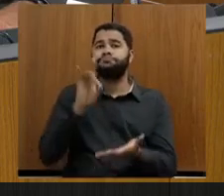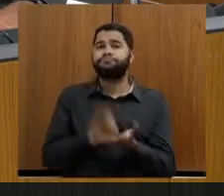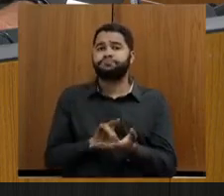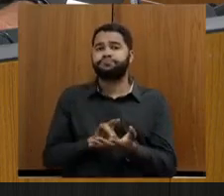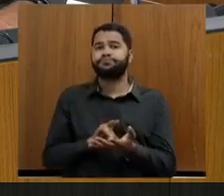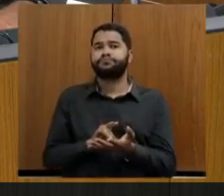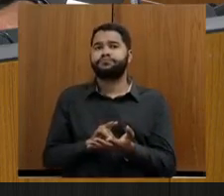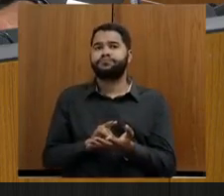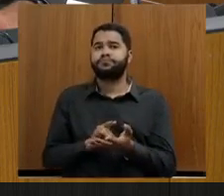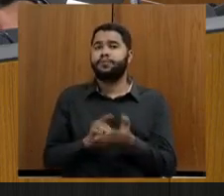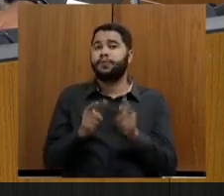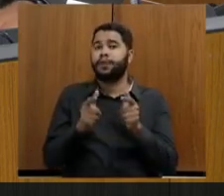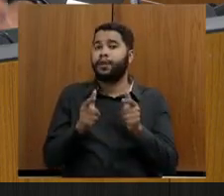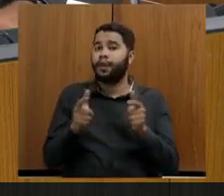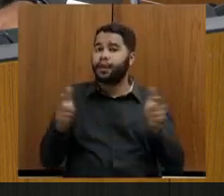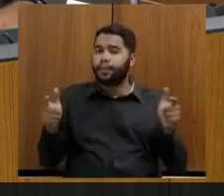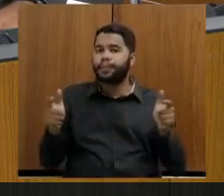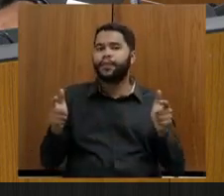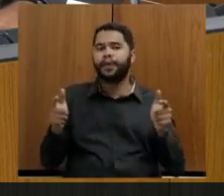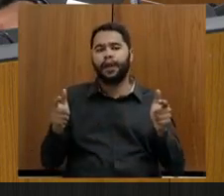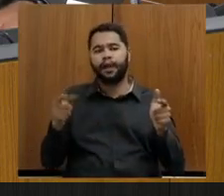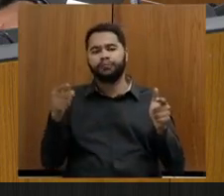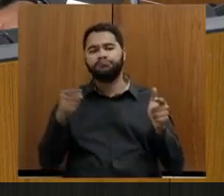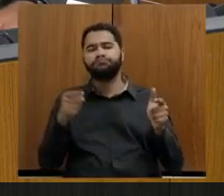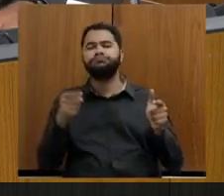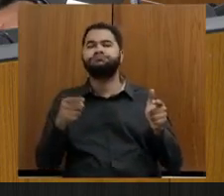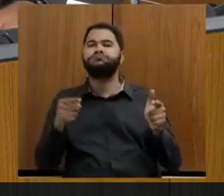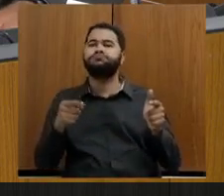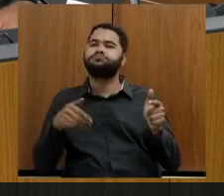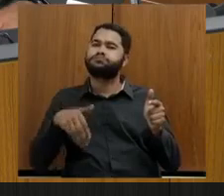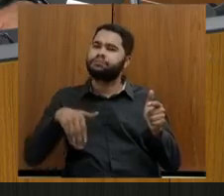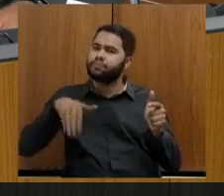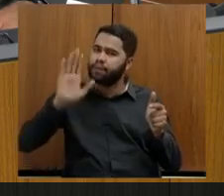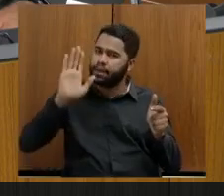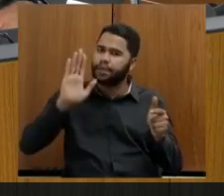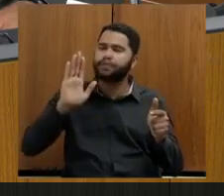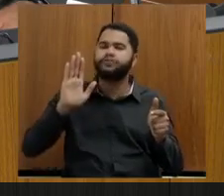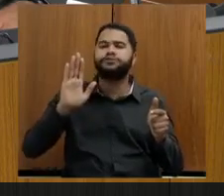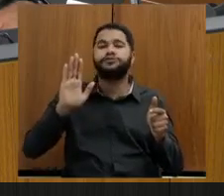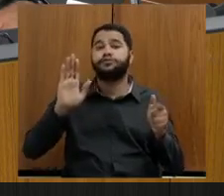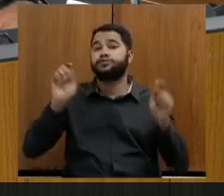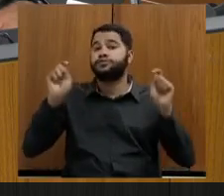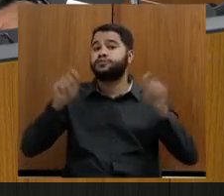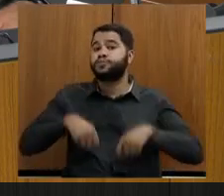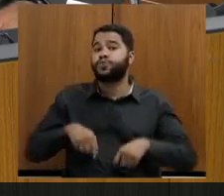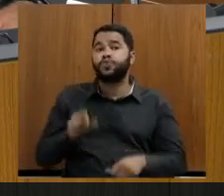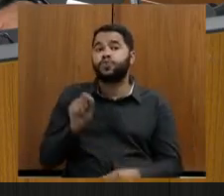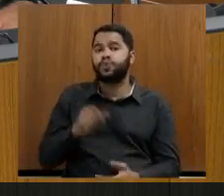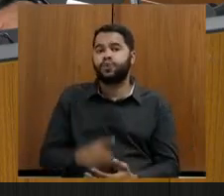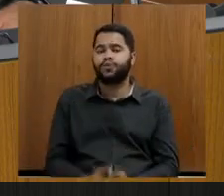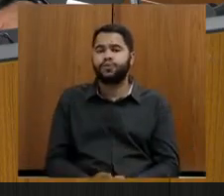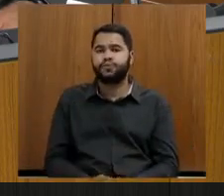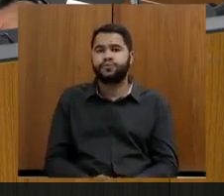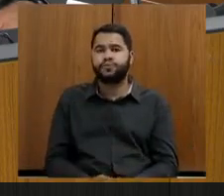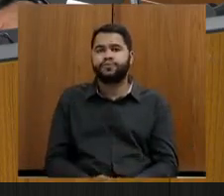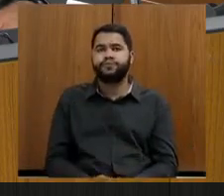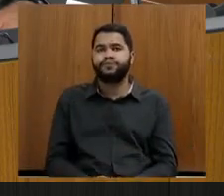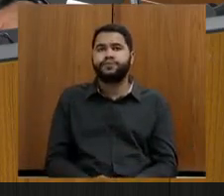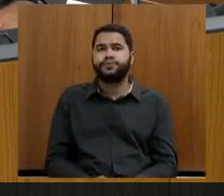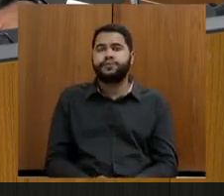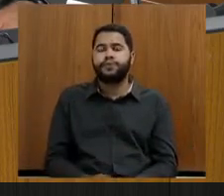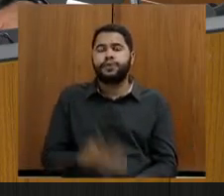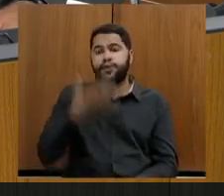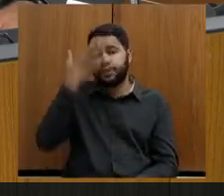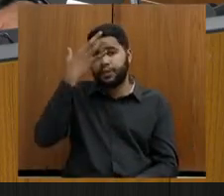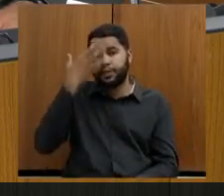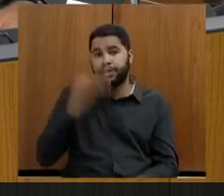é ampliar né dentro do possível é mais e se possível esse